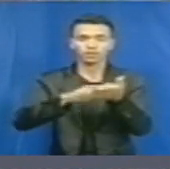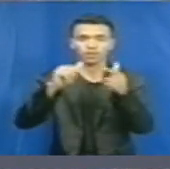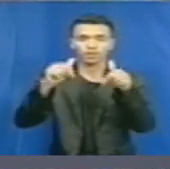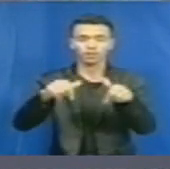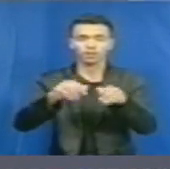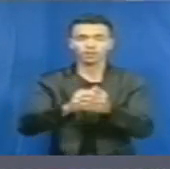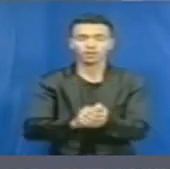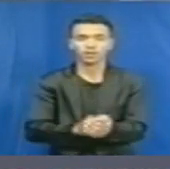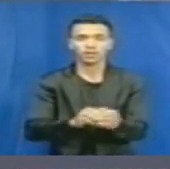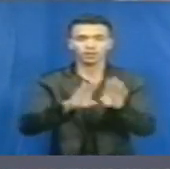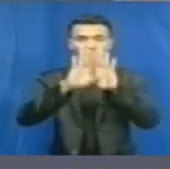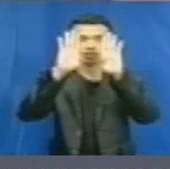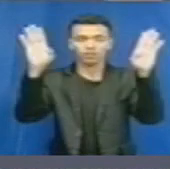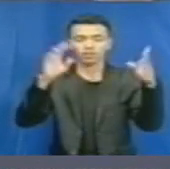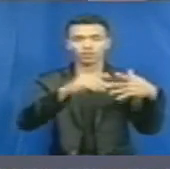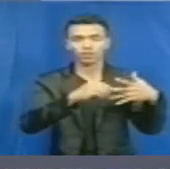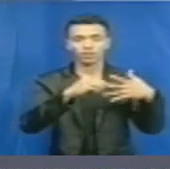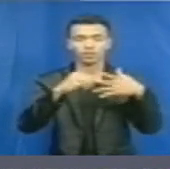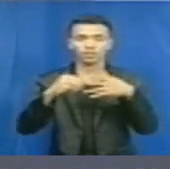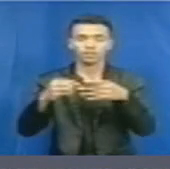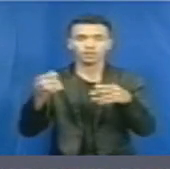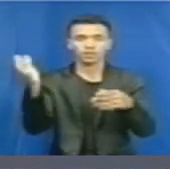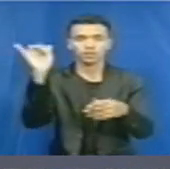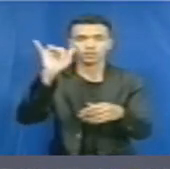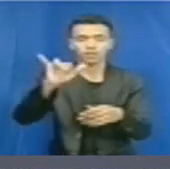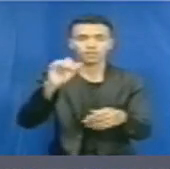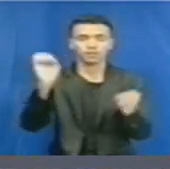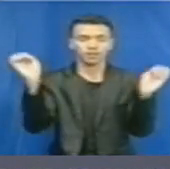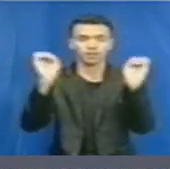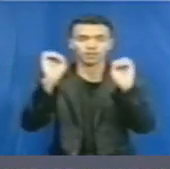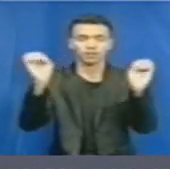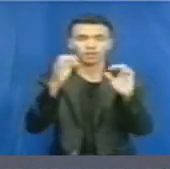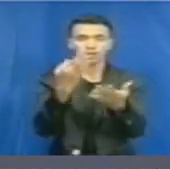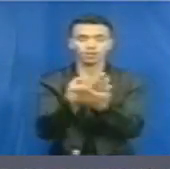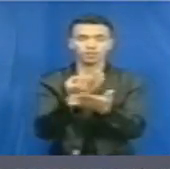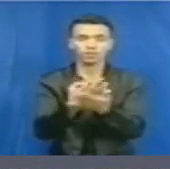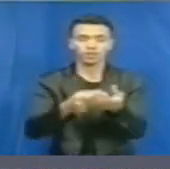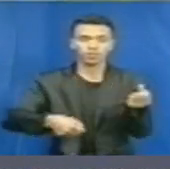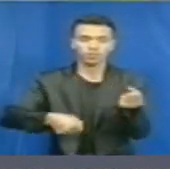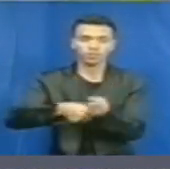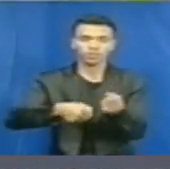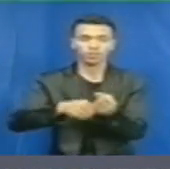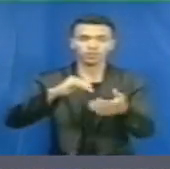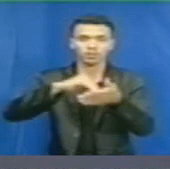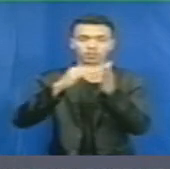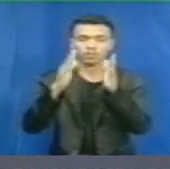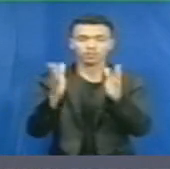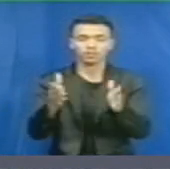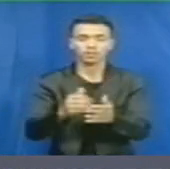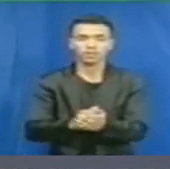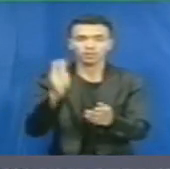me viu para ir a menina ser na mesma colaíra. Para ir a ti, está do suporte ser na universidade.